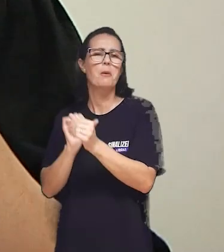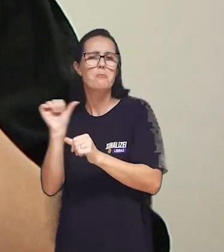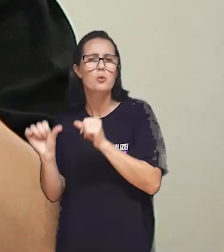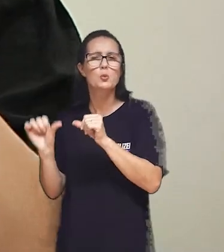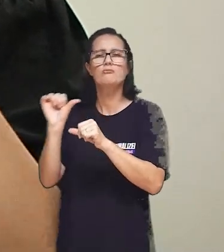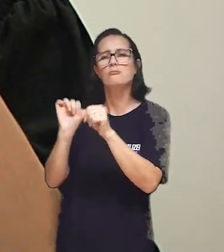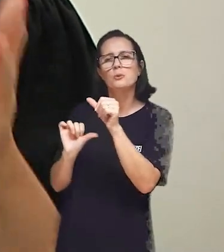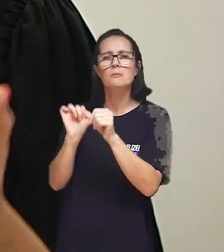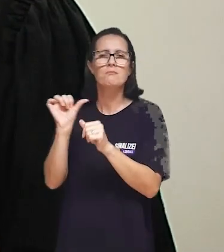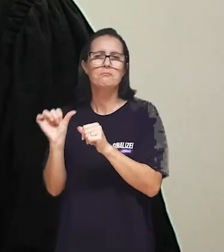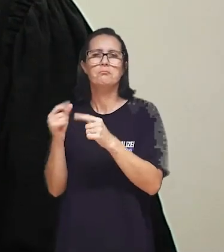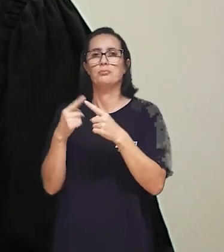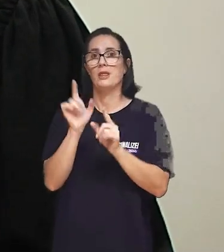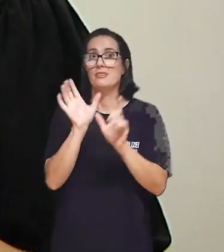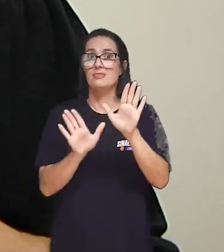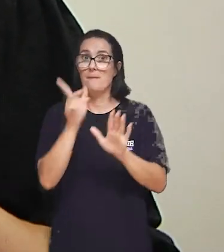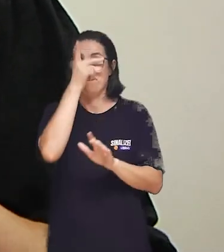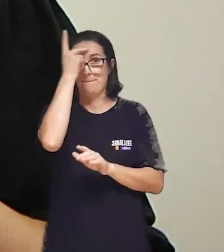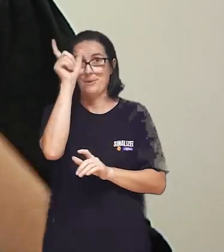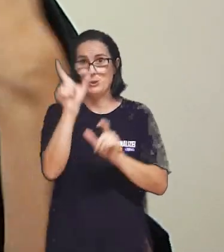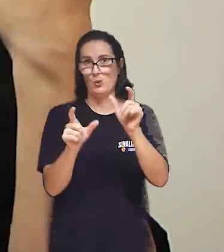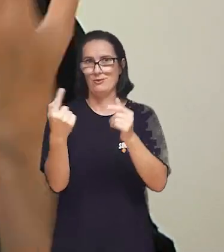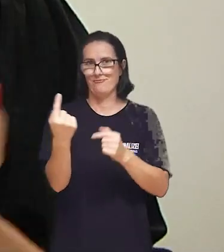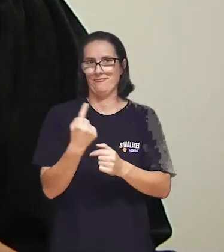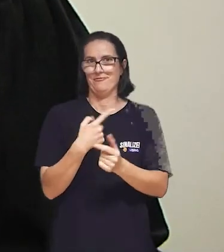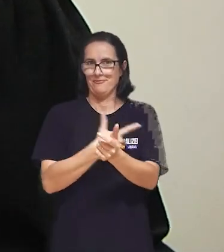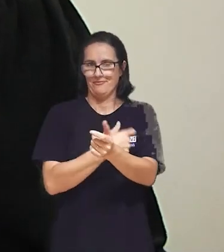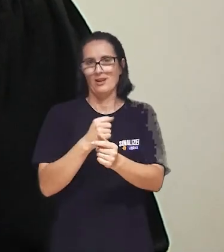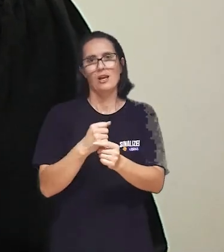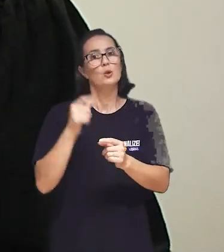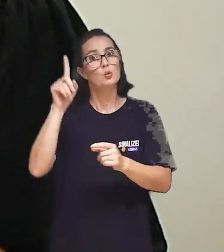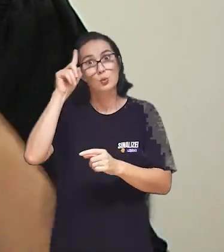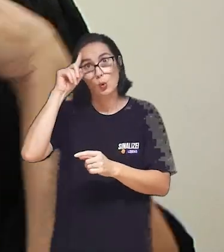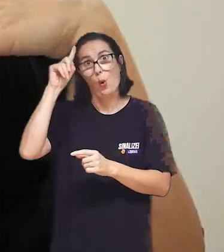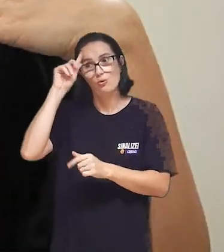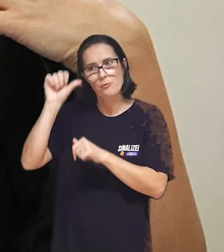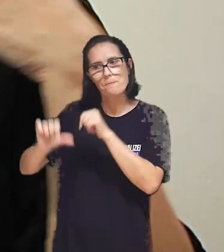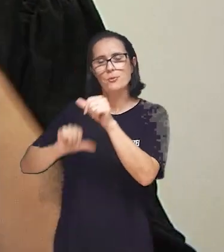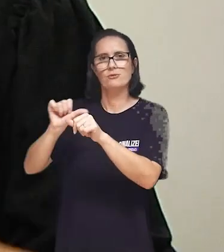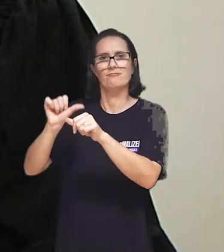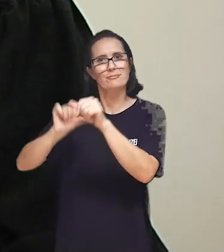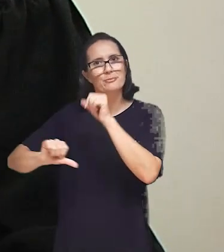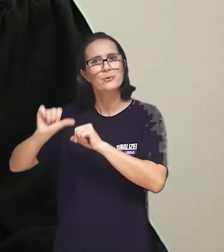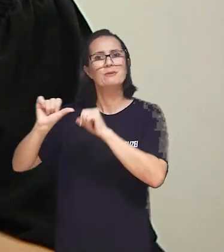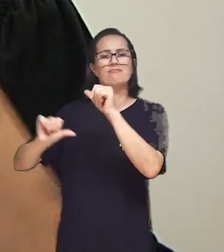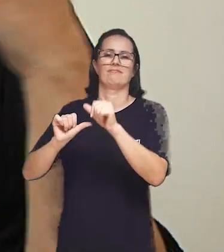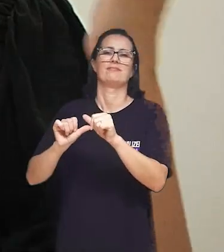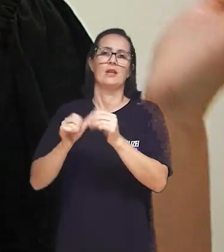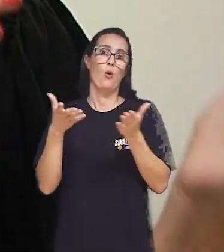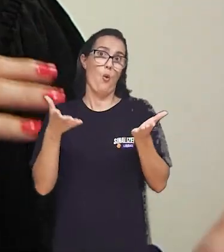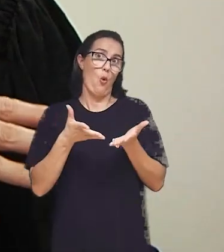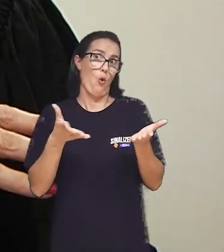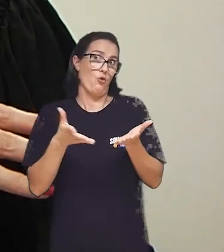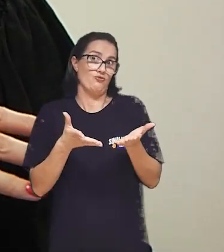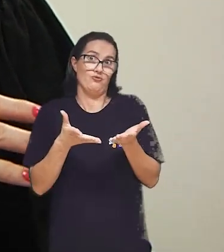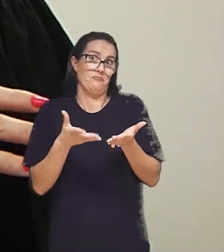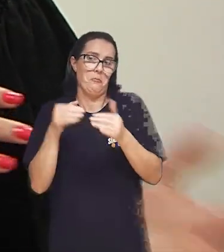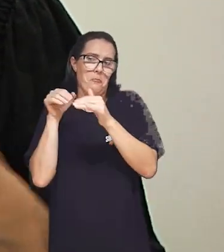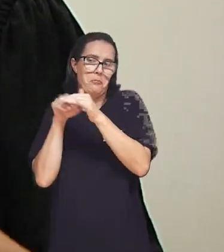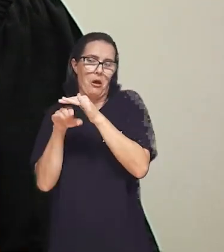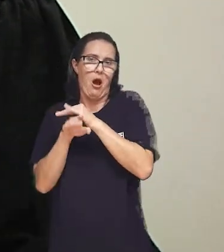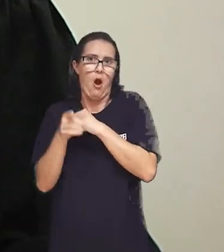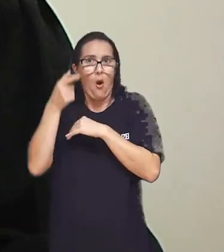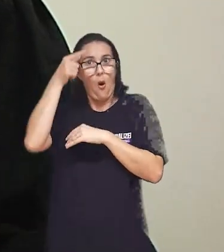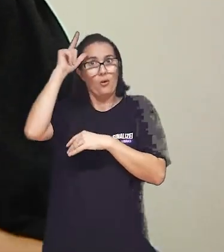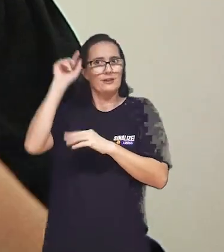de doação e demanda, ele é atualizado diariamente. Então, o estoque de hoje, normalmente, é diferente do